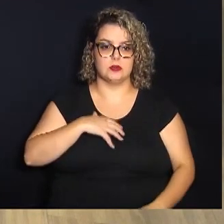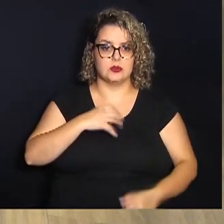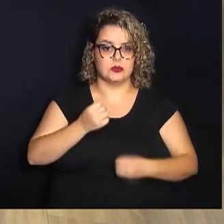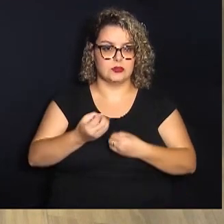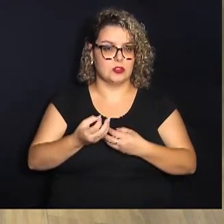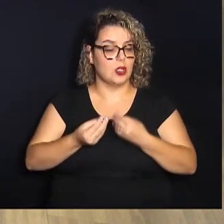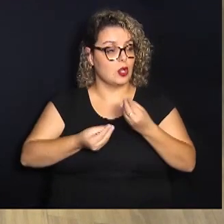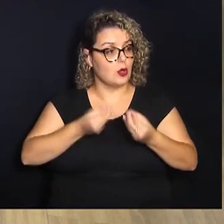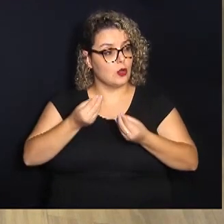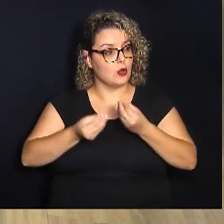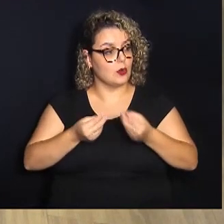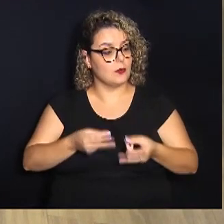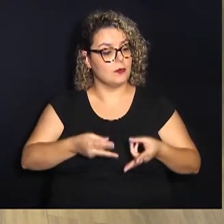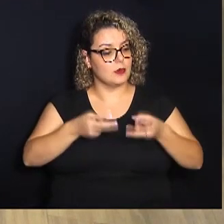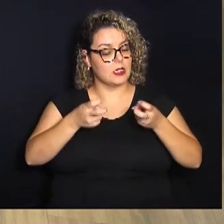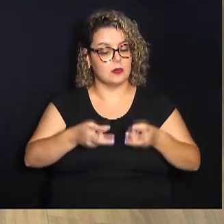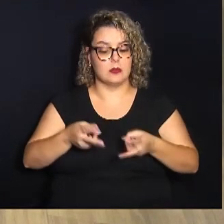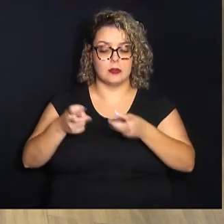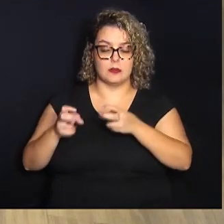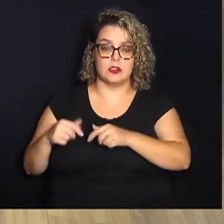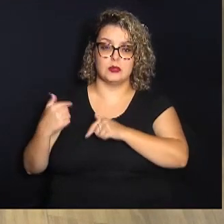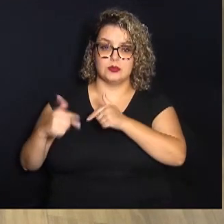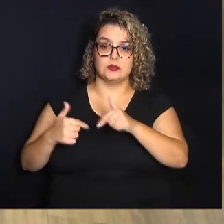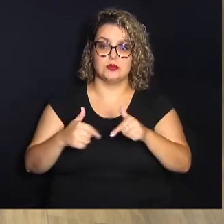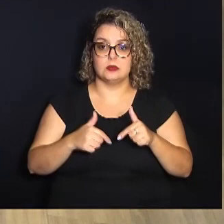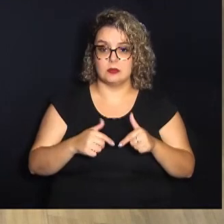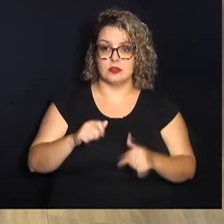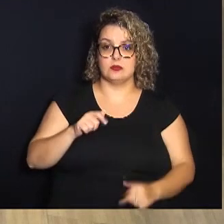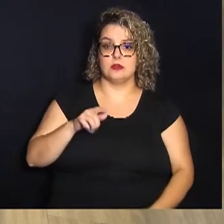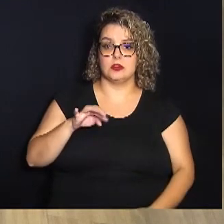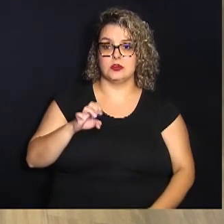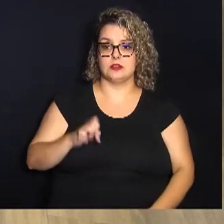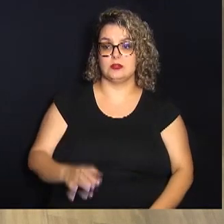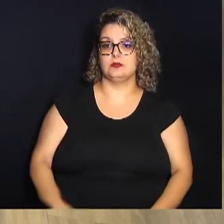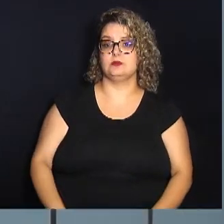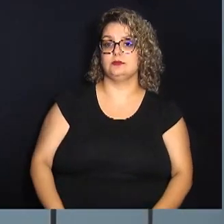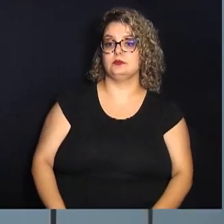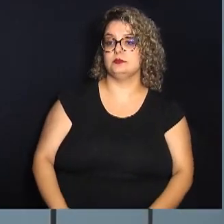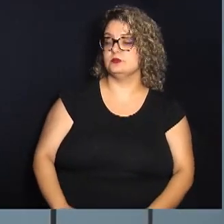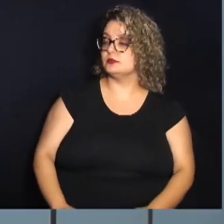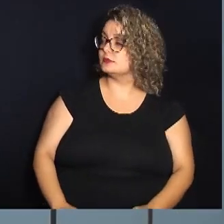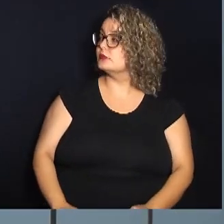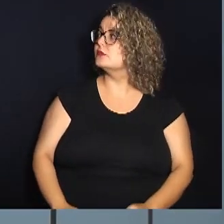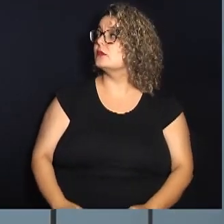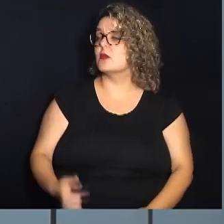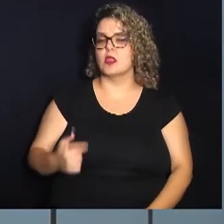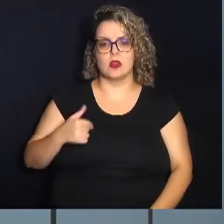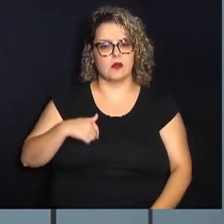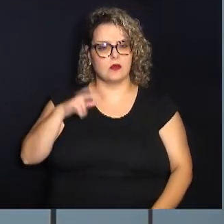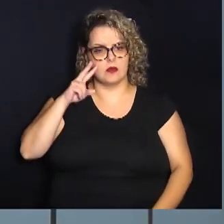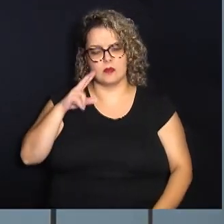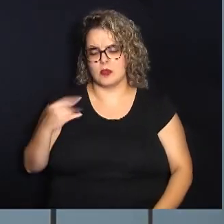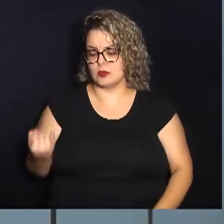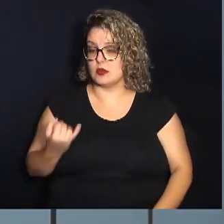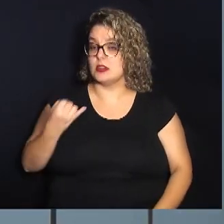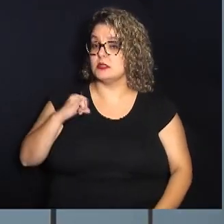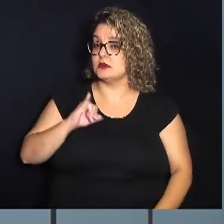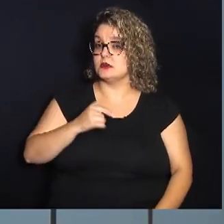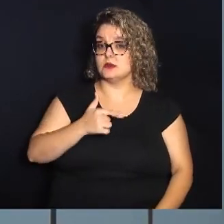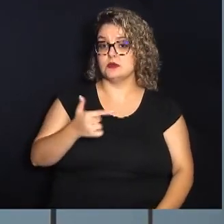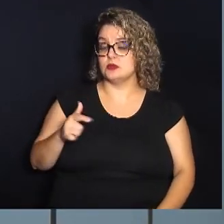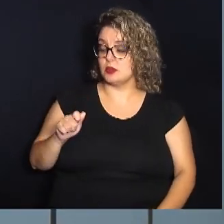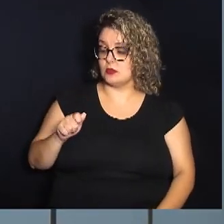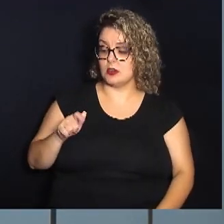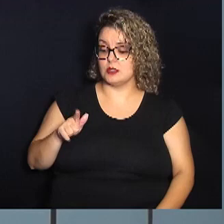Como que vocês enxergam o trabalho dos agentes de saúde? Bom, eu vejo de extrema importância. Se não fossem os agentes de saúde hoje